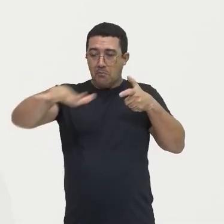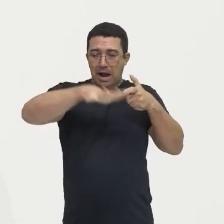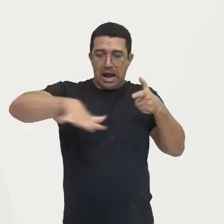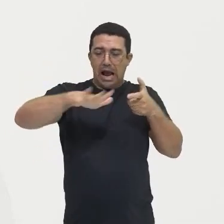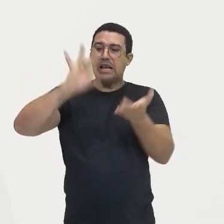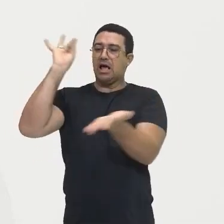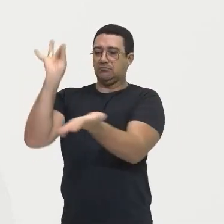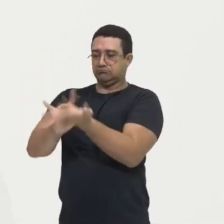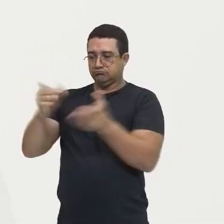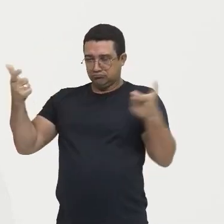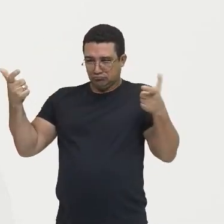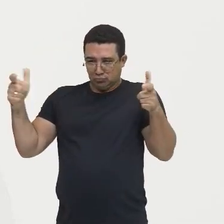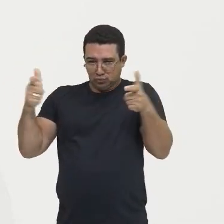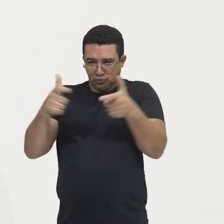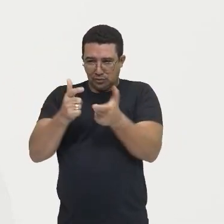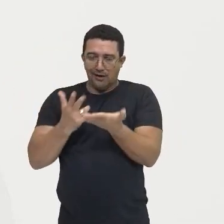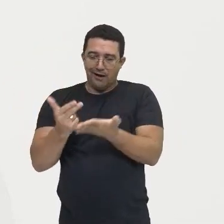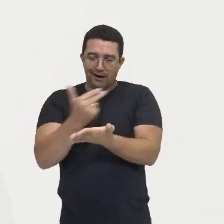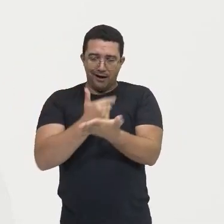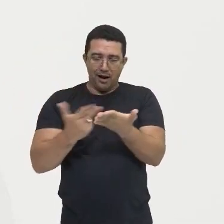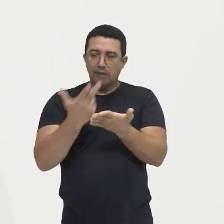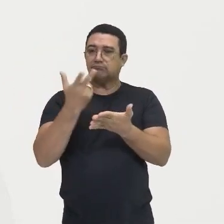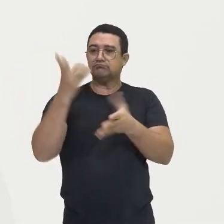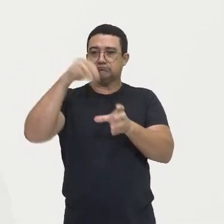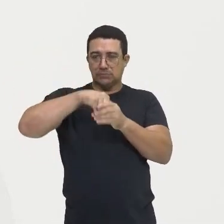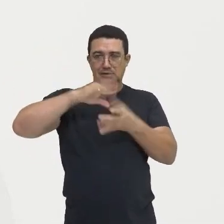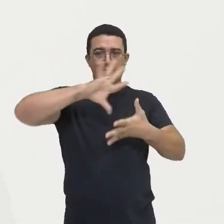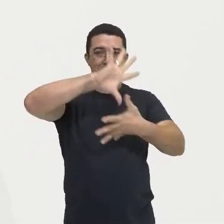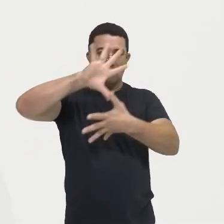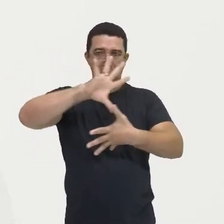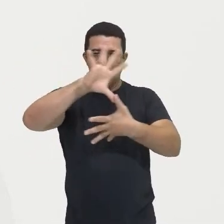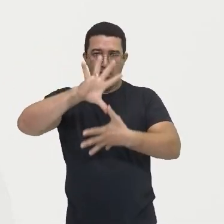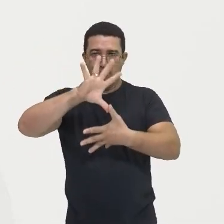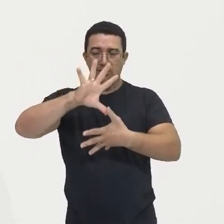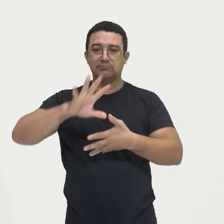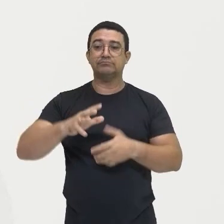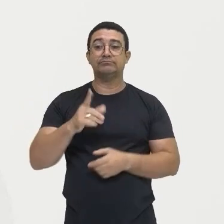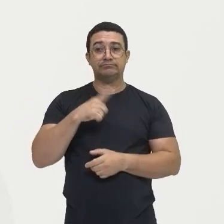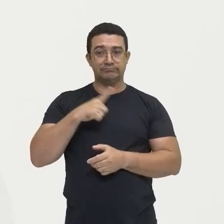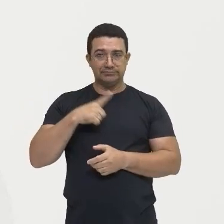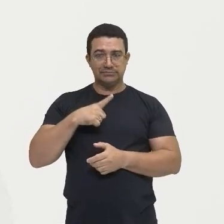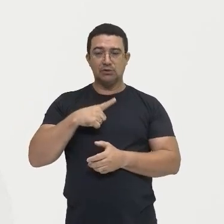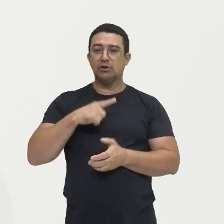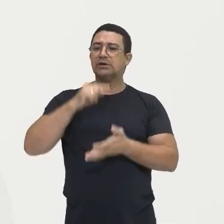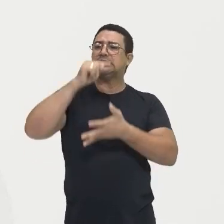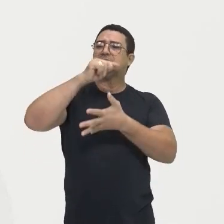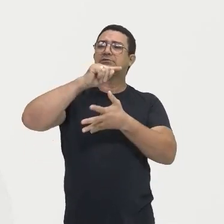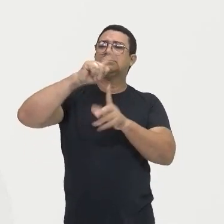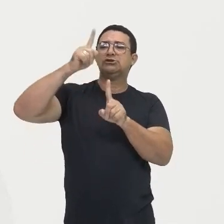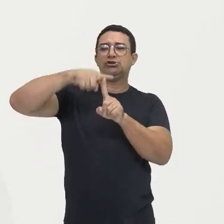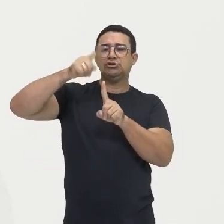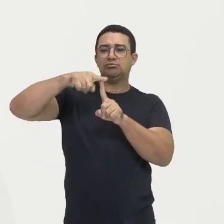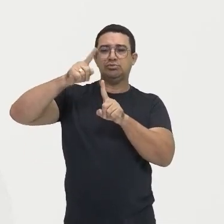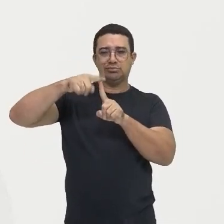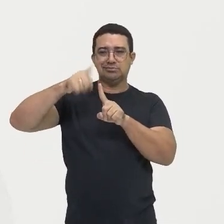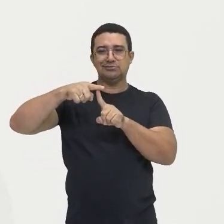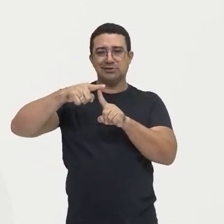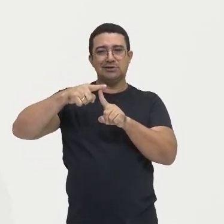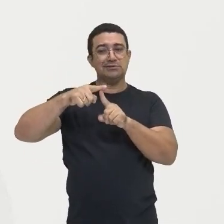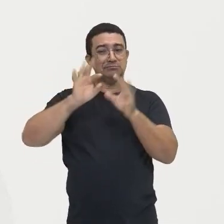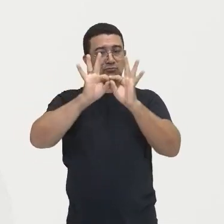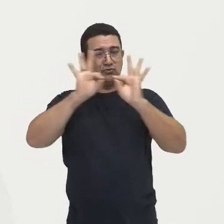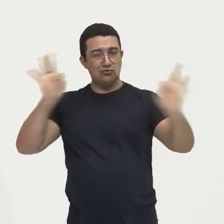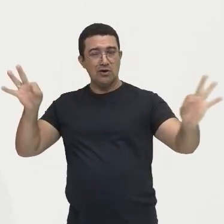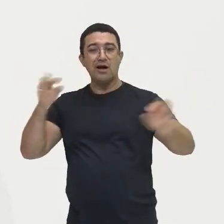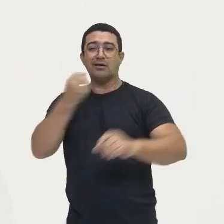superfície, a ponto dela caber no mapa. E aí a gente tem os tipos de escala, que é muito importante que